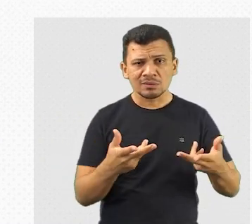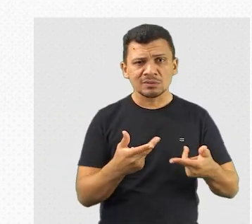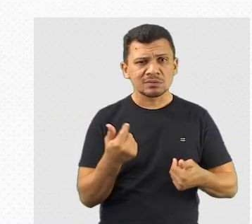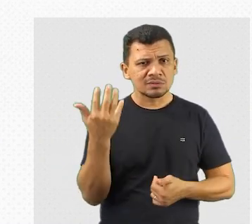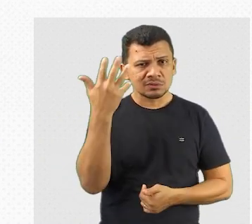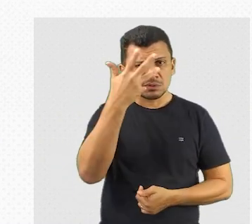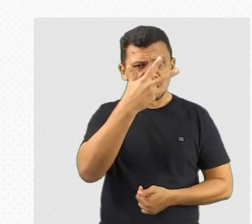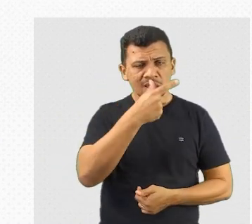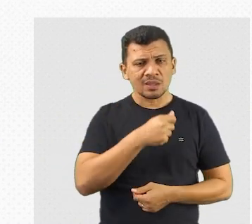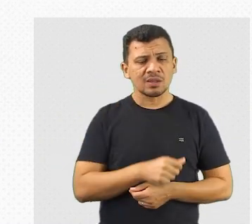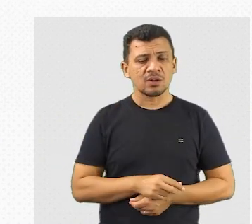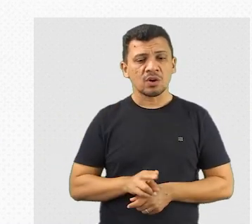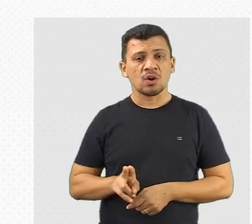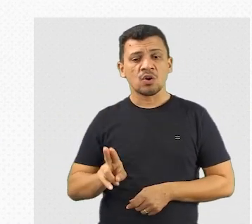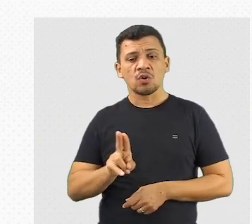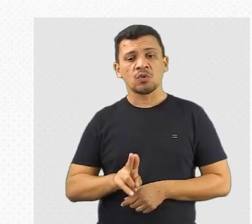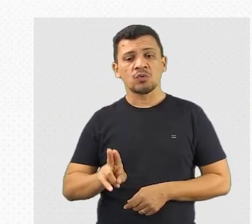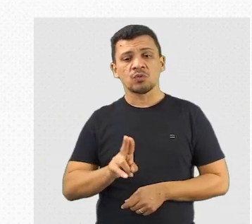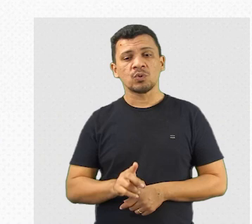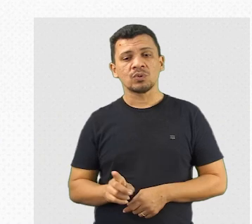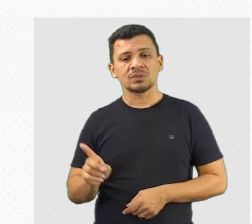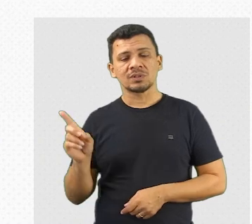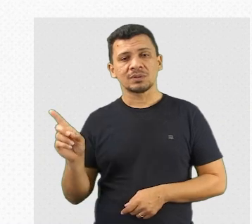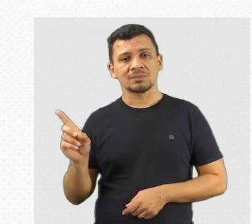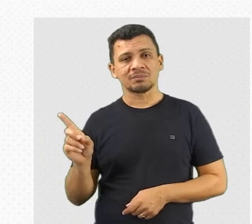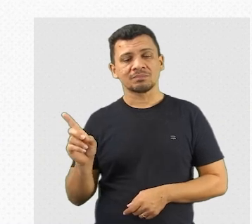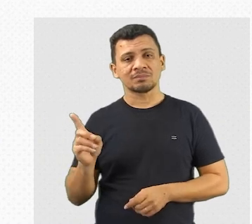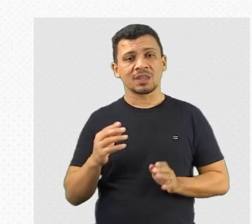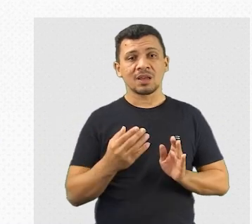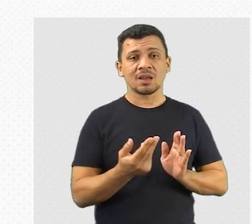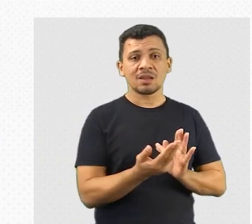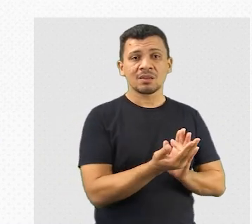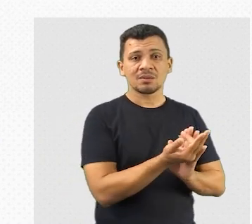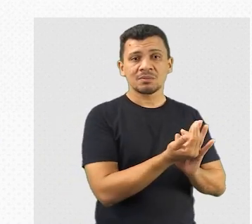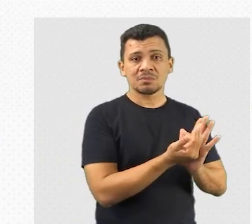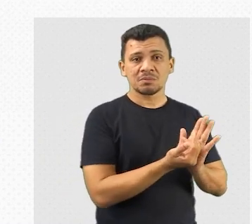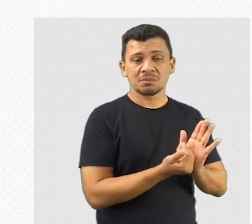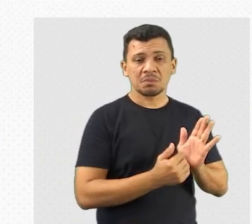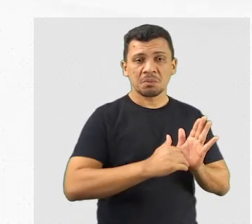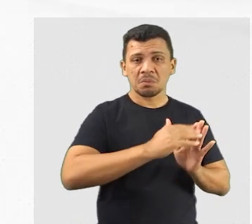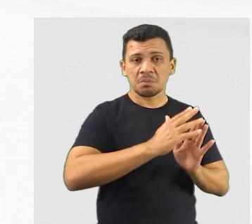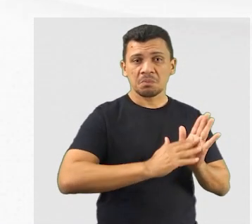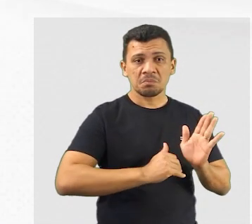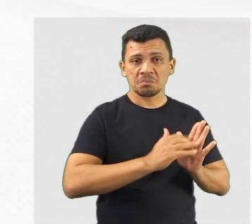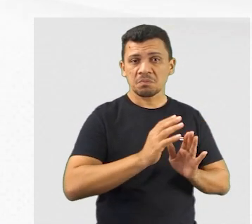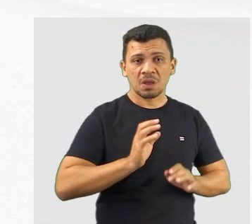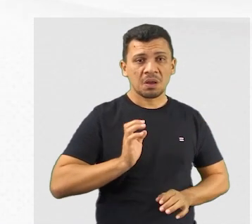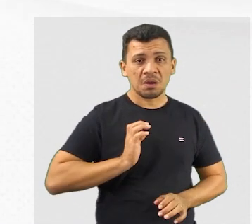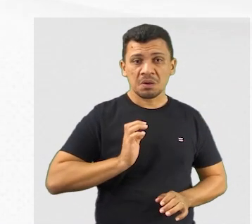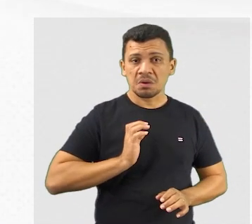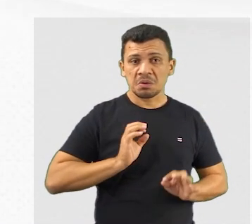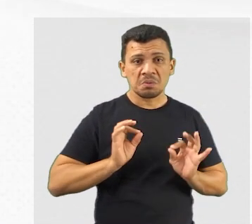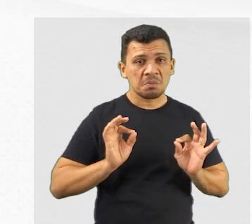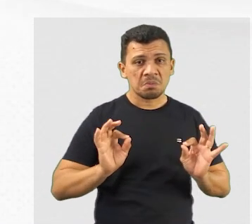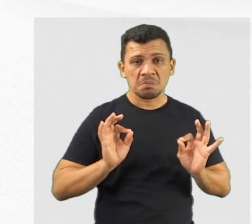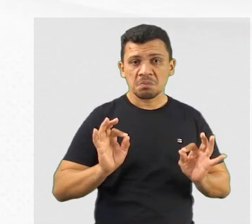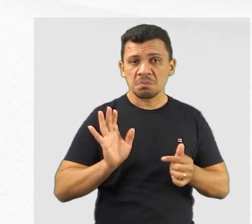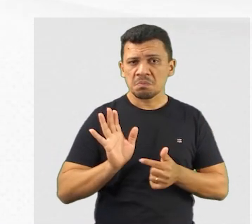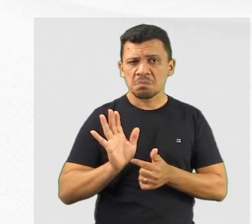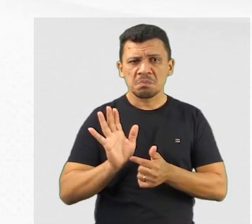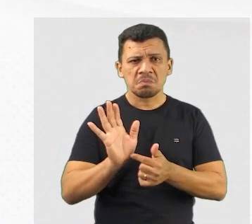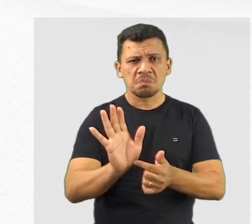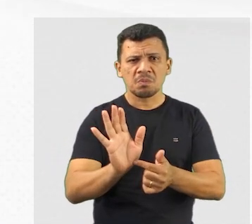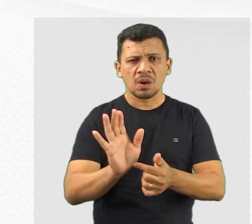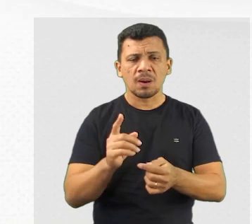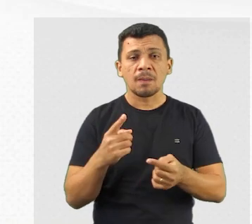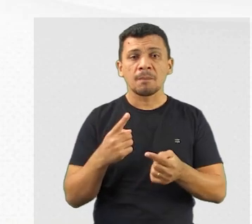utilizar de maneira rica e ostentação para tudo aquilo. Por quê? Porque